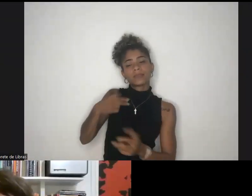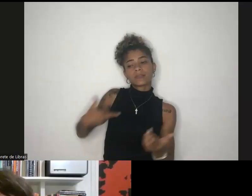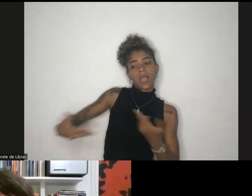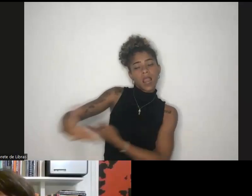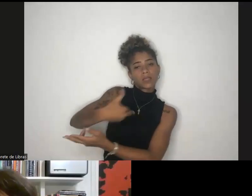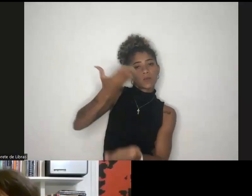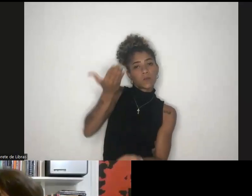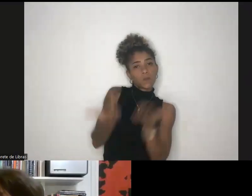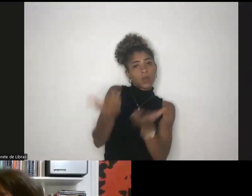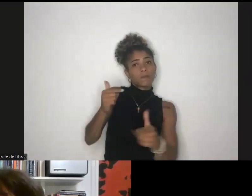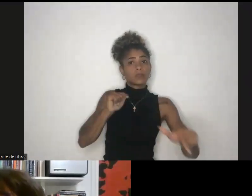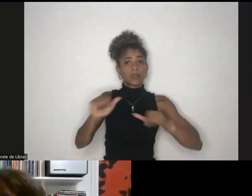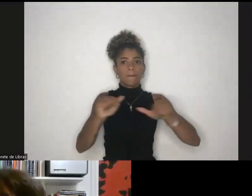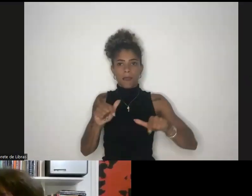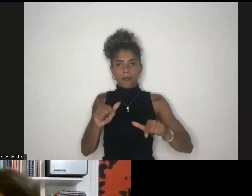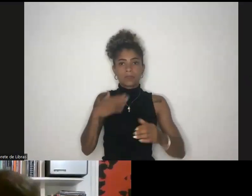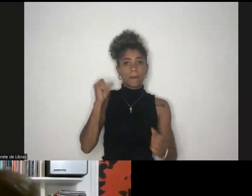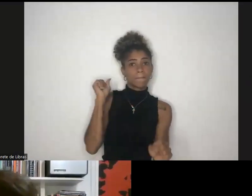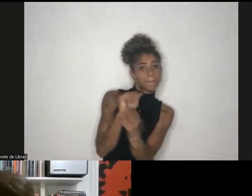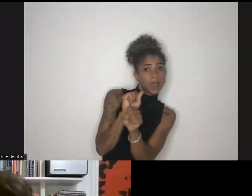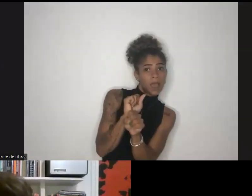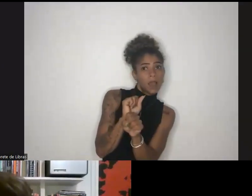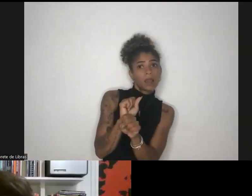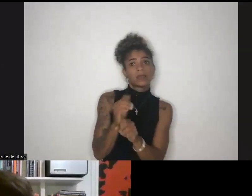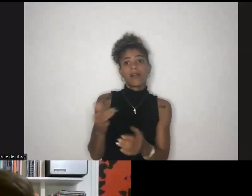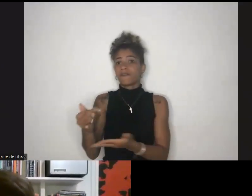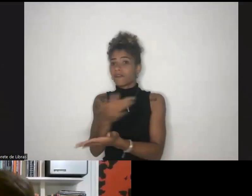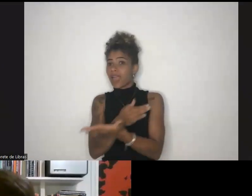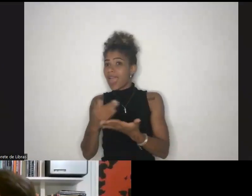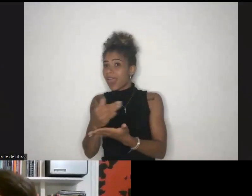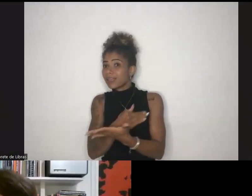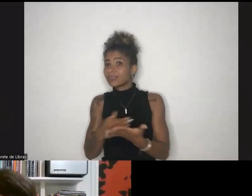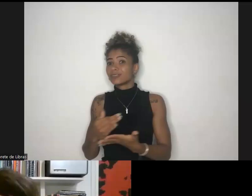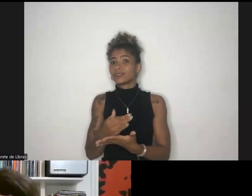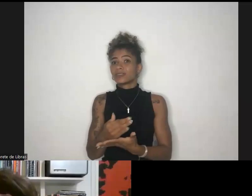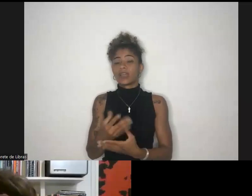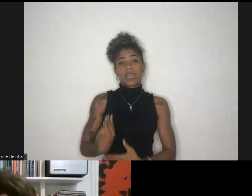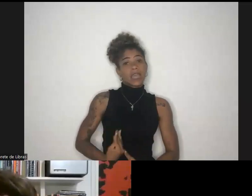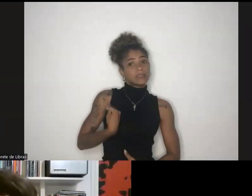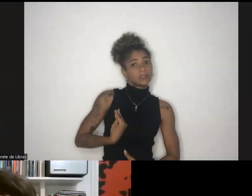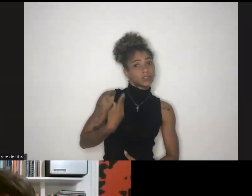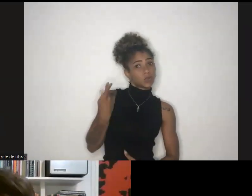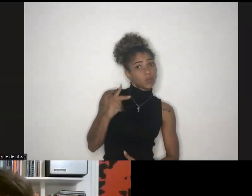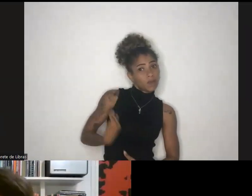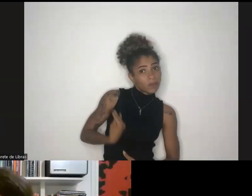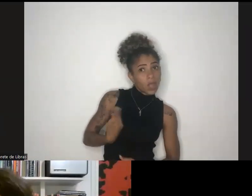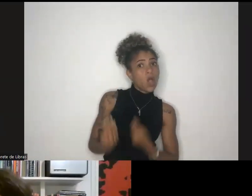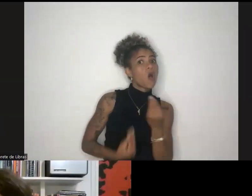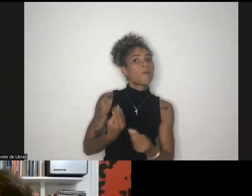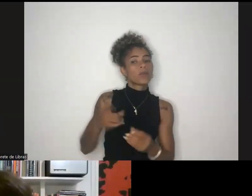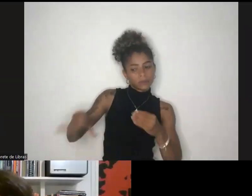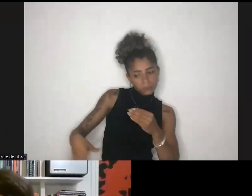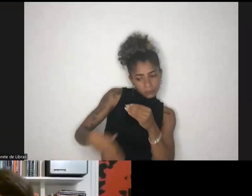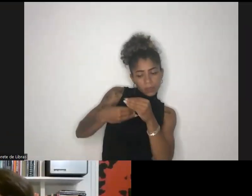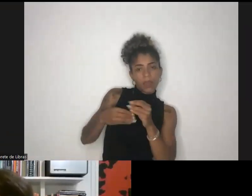equilíbrio de trabalho lazer se você faz férias você ócio existe na sua vida e o Batman complementou aqui dizendo